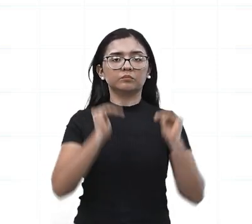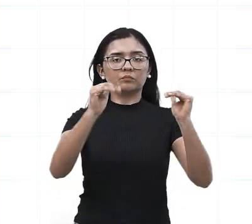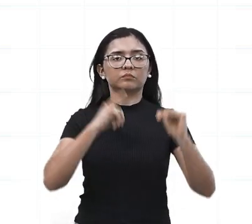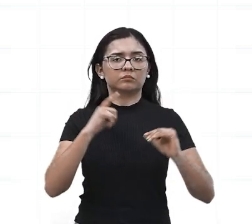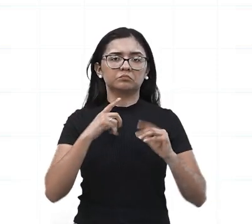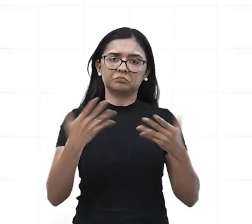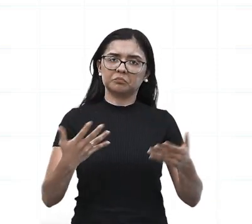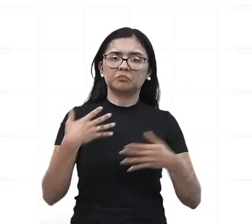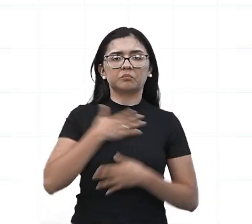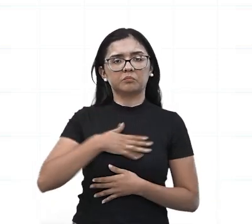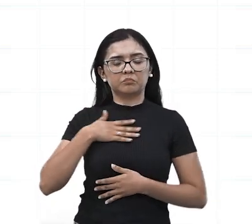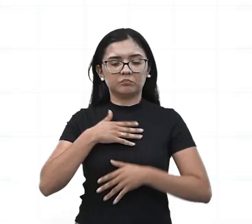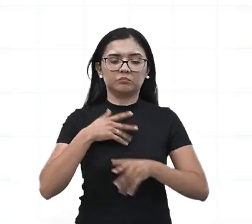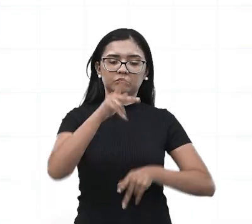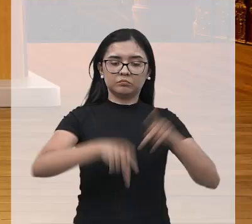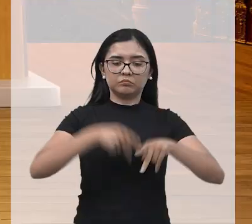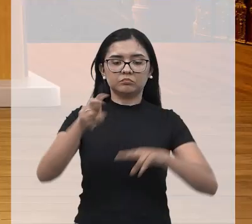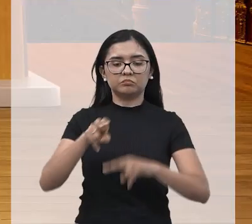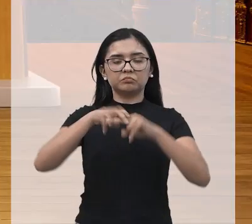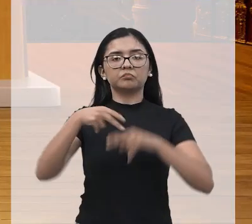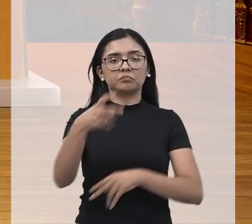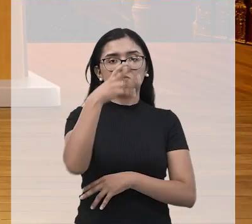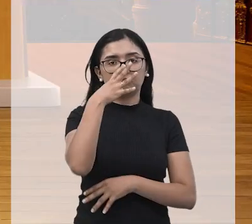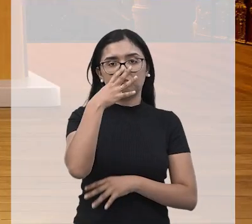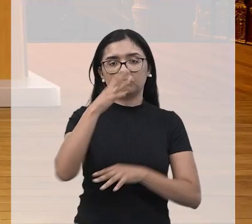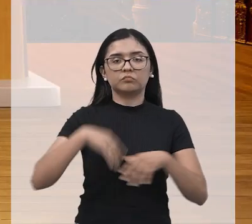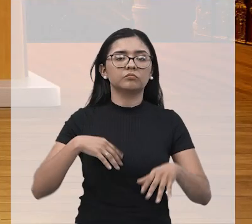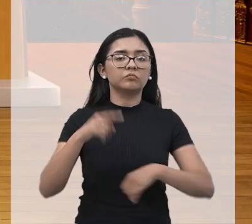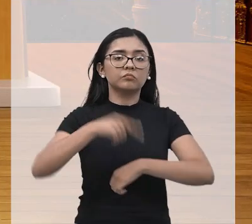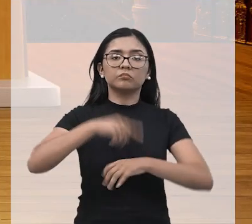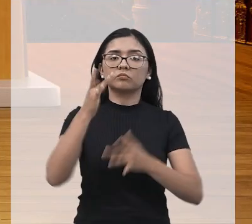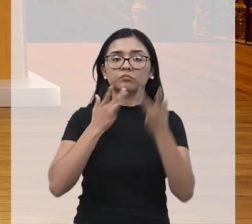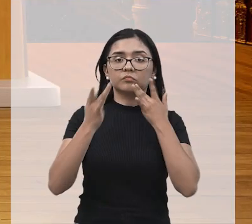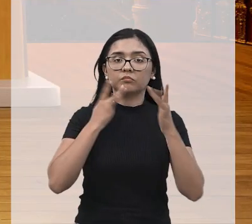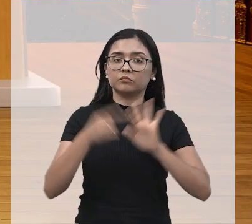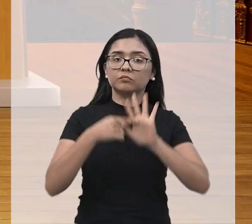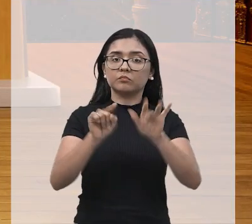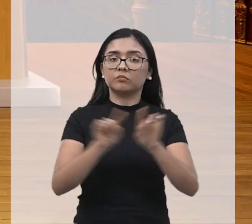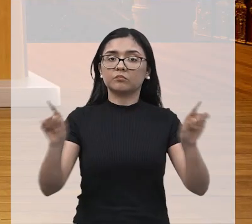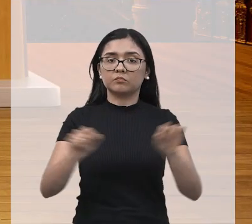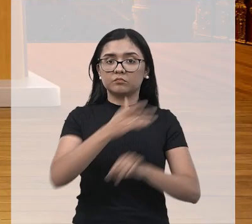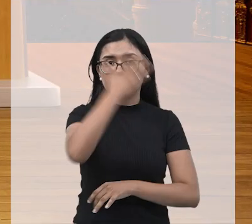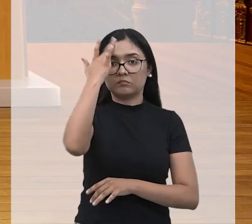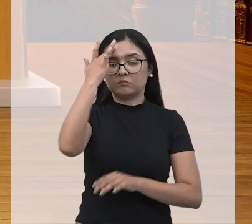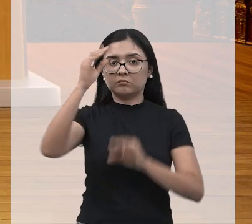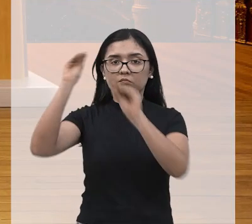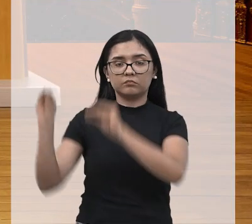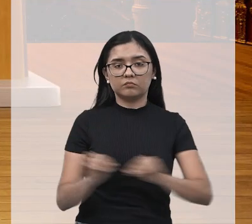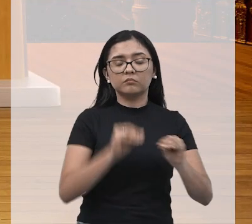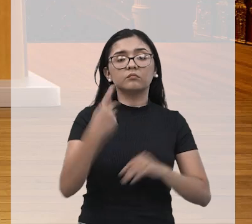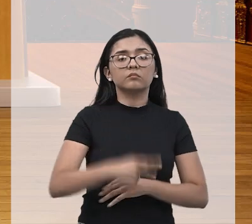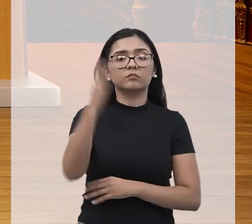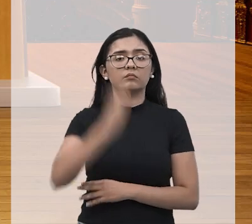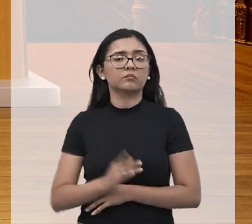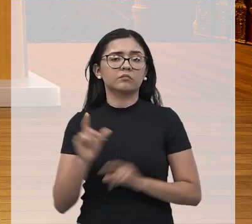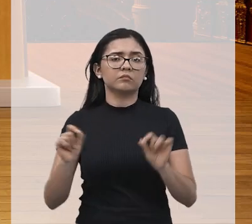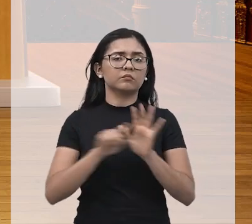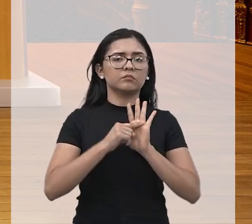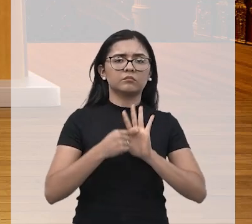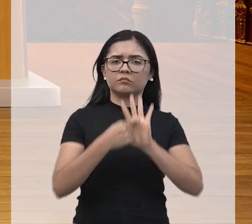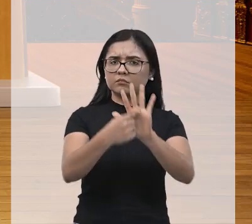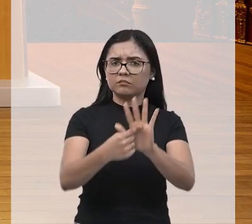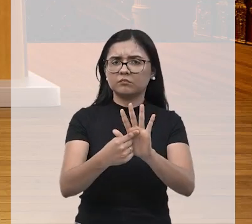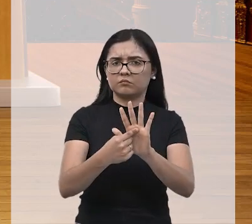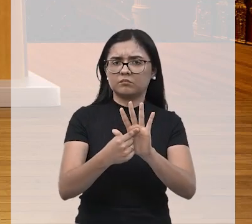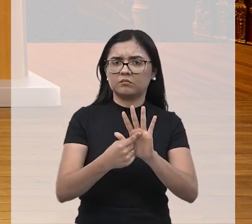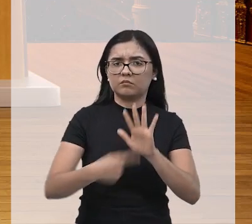confortável, né, no momento das apresentações. Só que esses estrangeiros que vieram, eles não apresentavam elementos